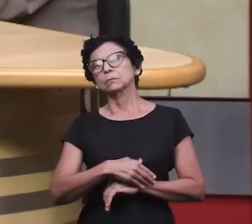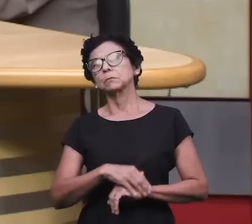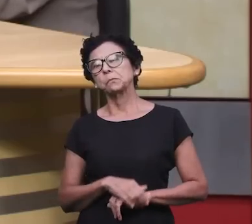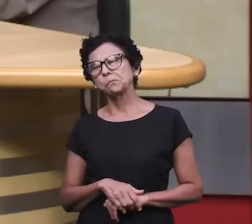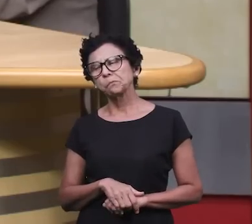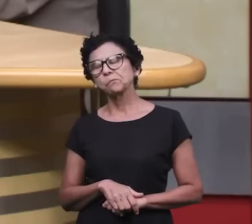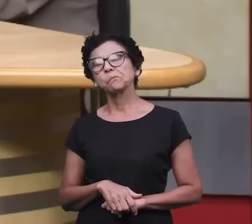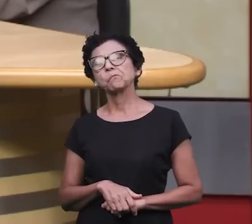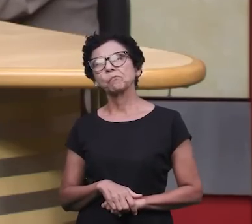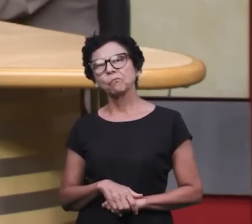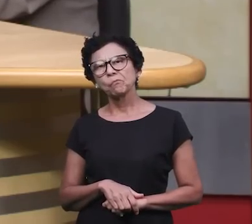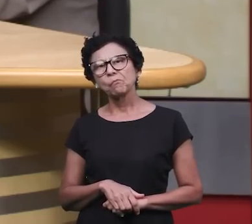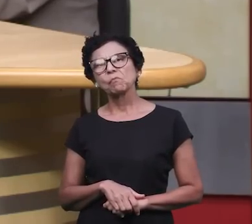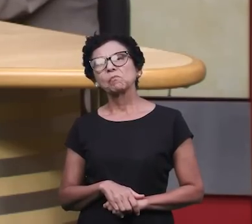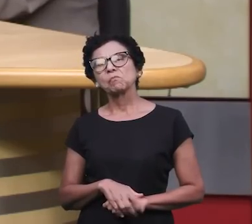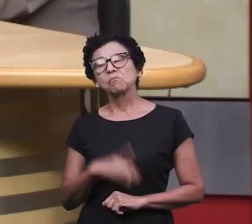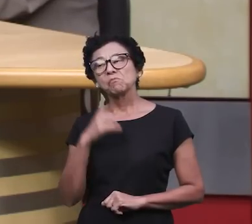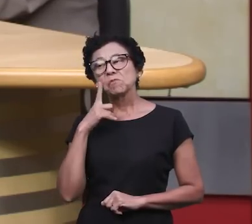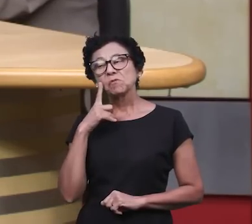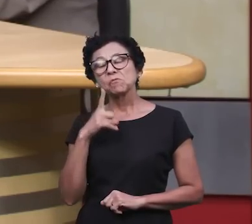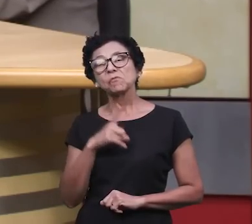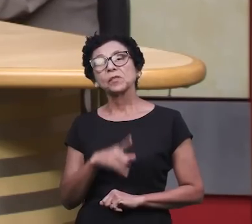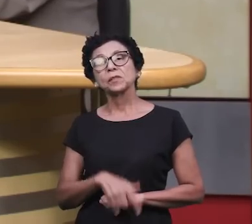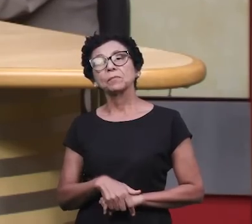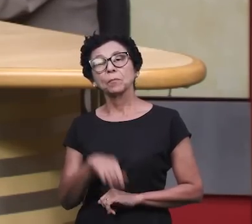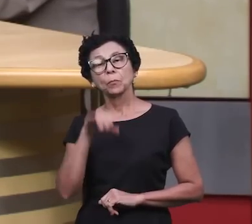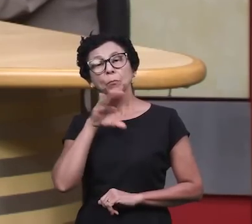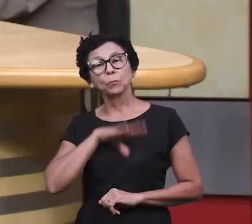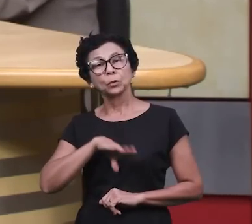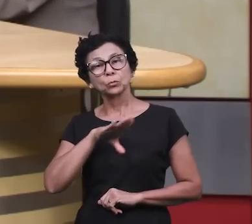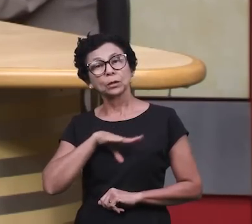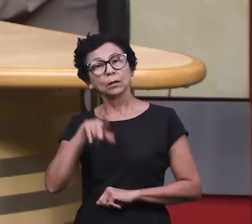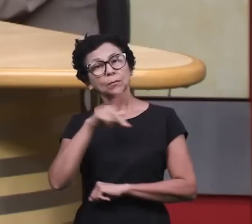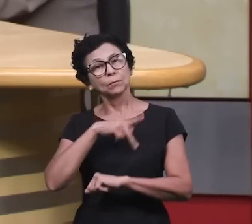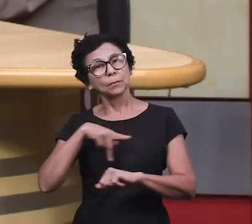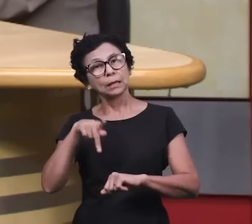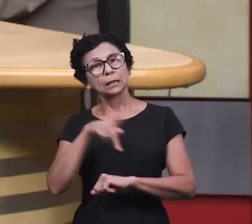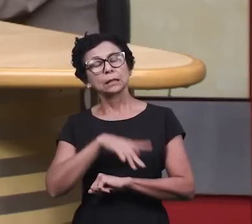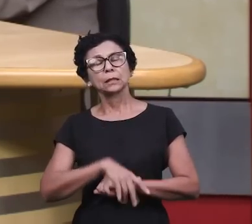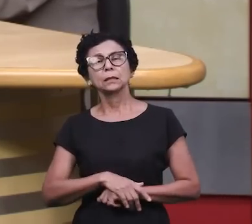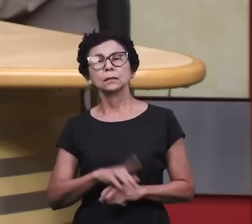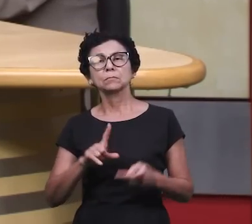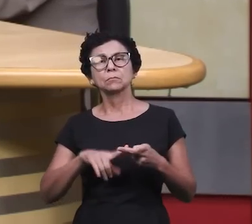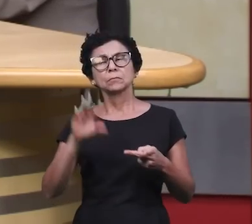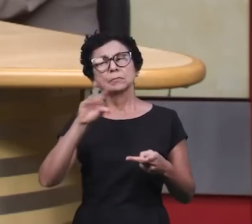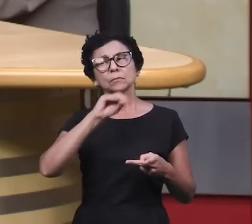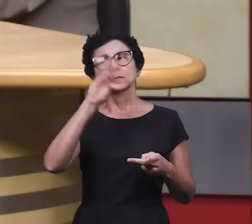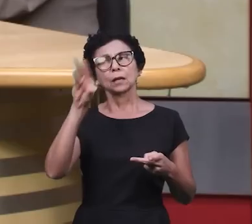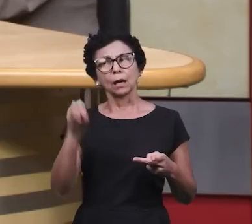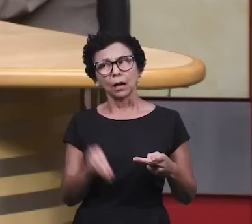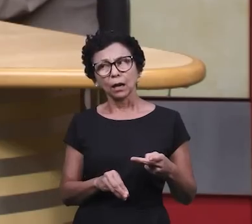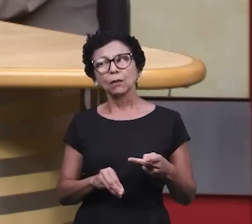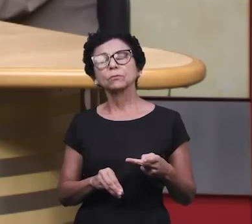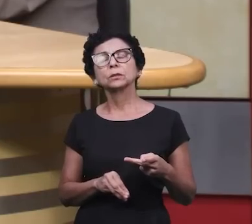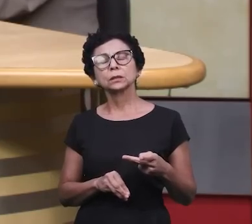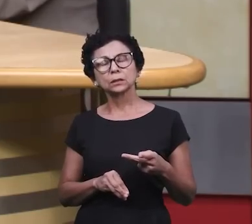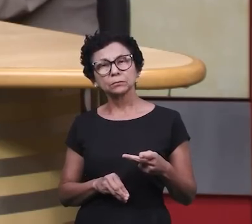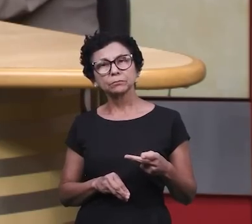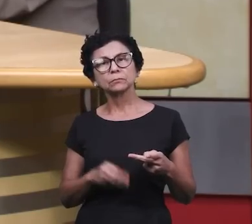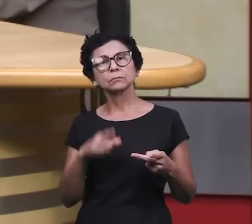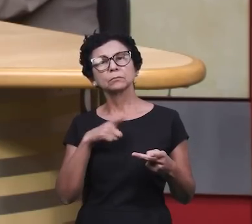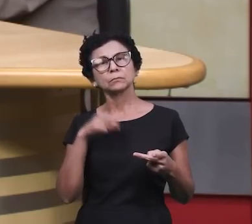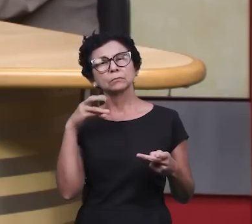esse início, vi Portugal chegando, não é? E a África foi alcançada realmente com